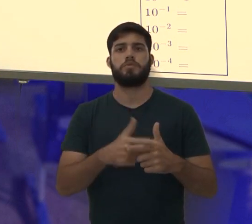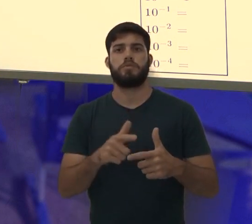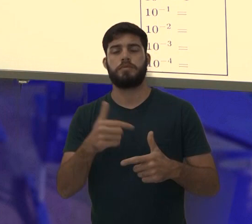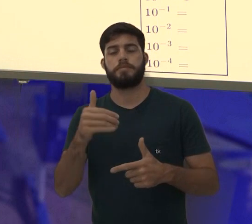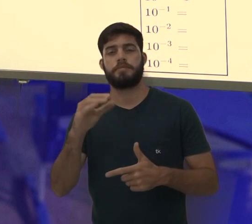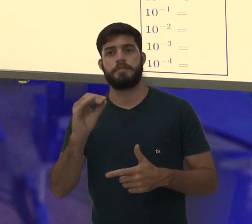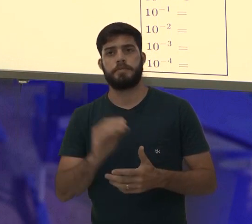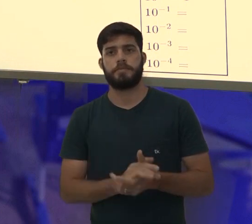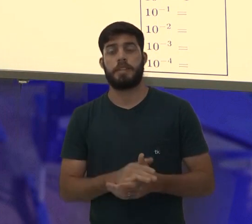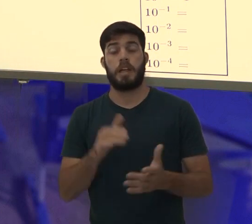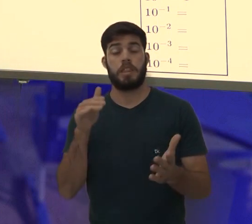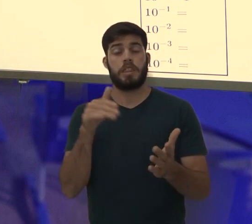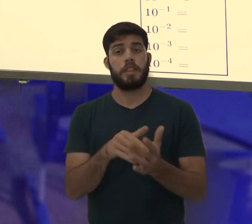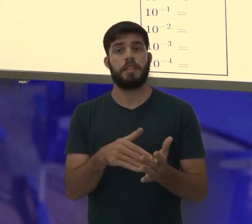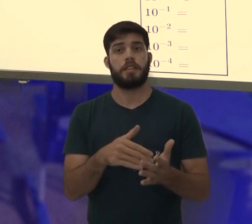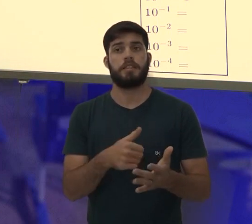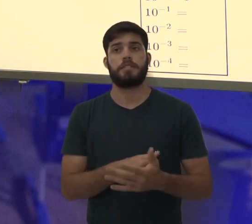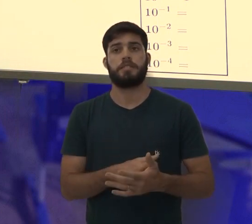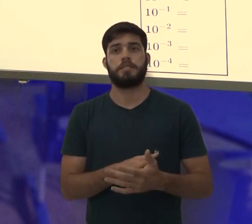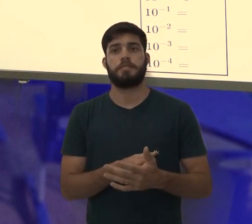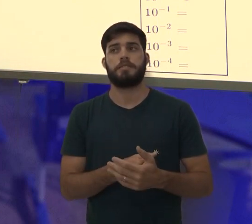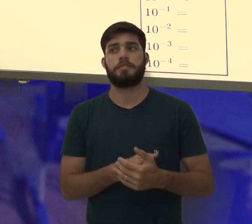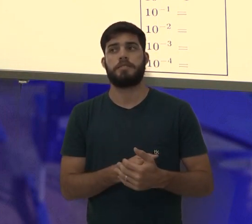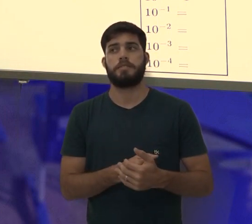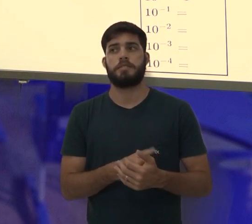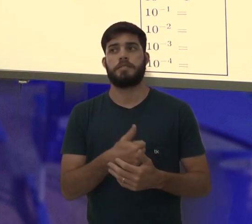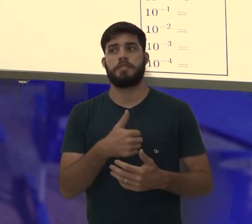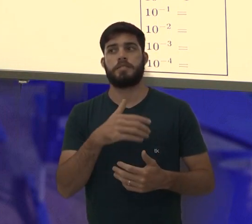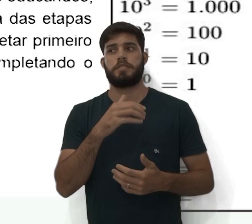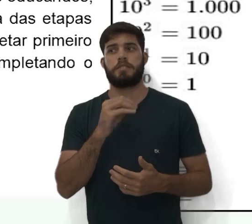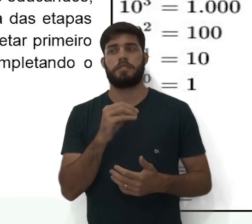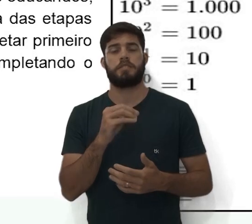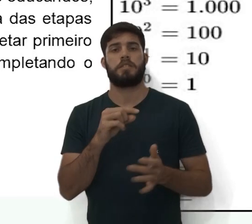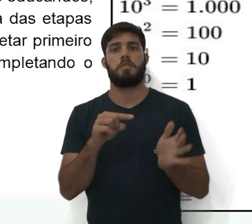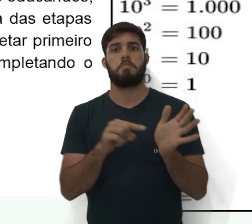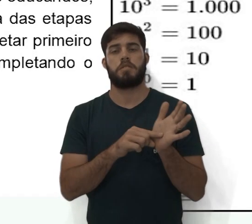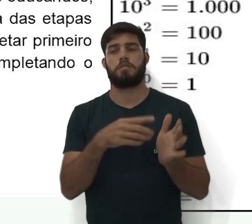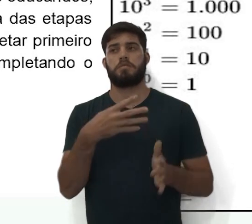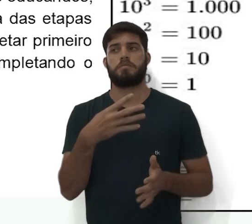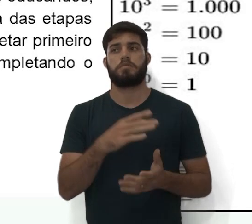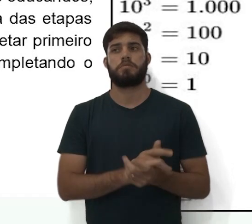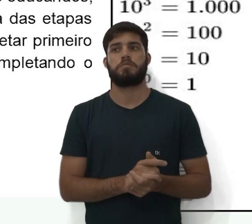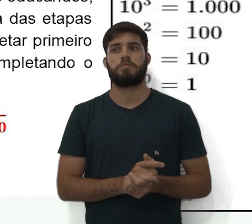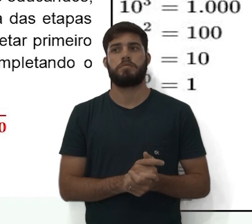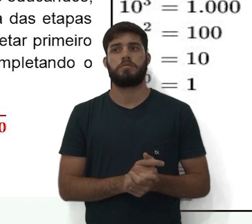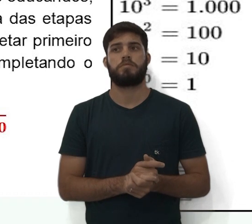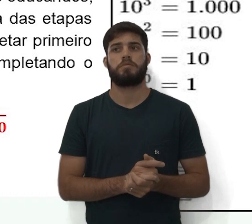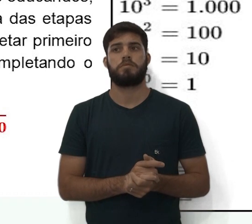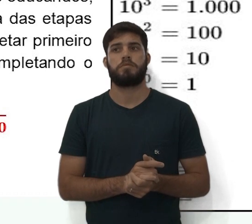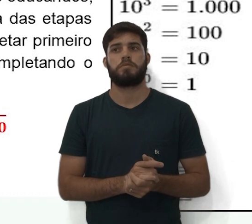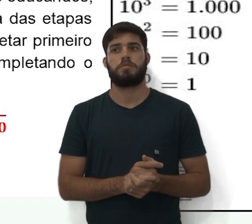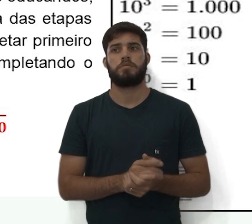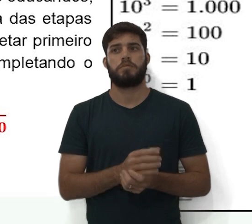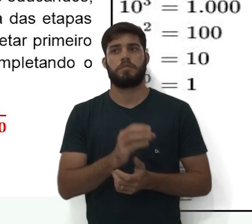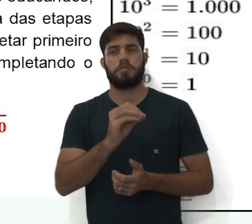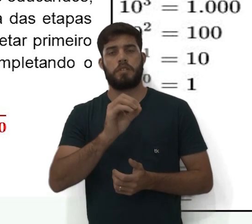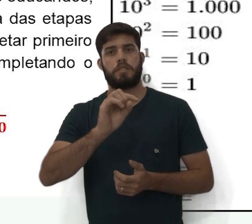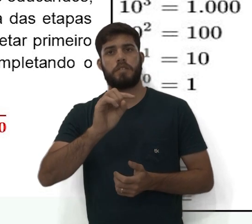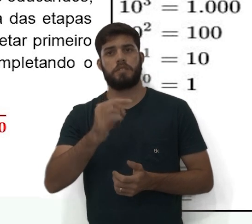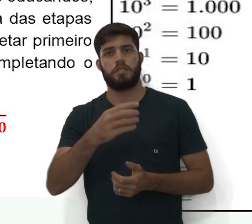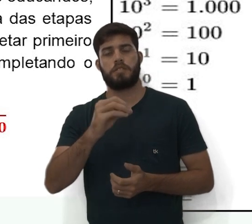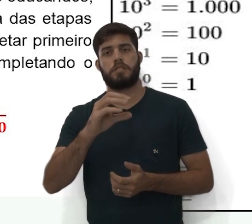até chegarmos ao resultado do 10 elevado a menos 4. Que seria 0,1,